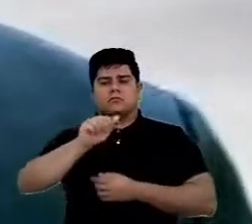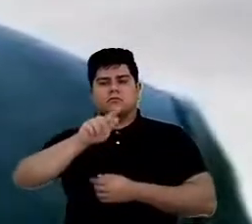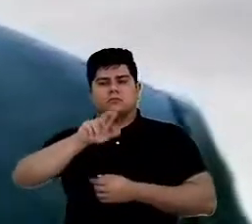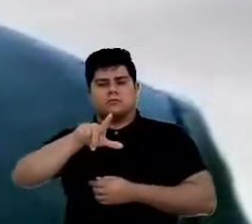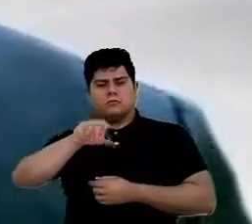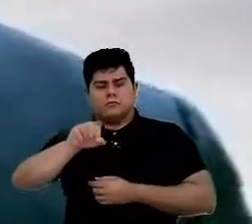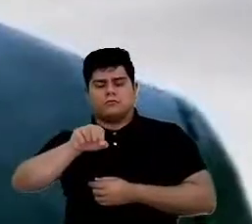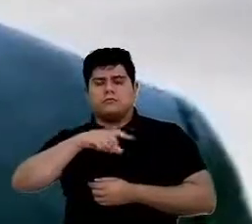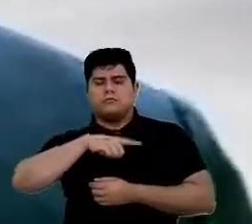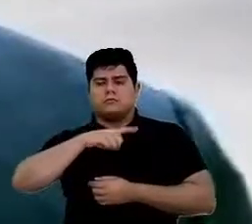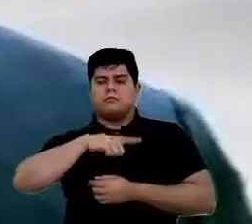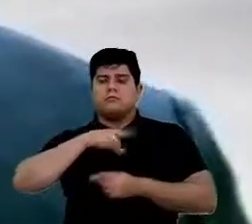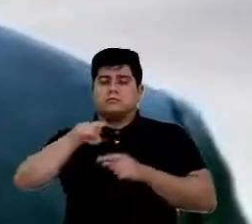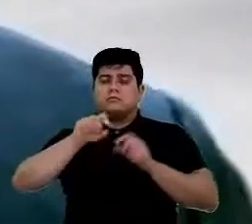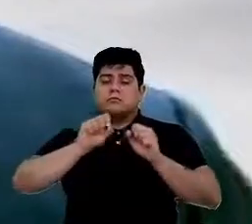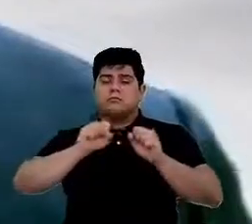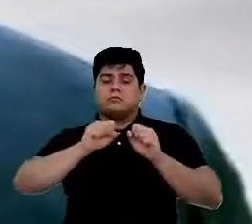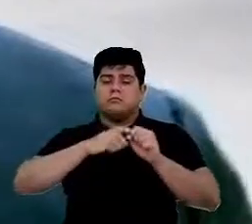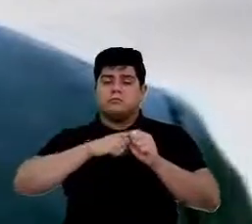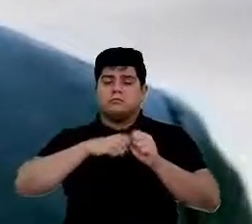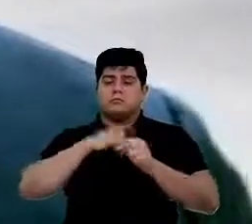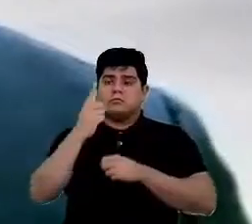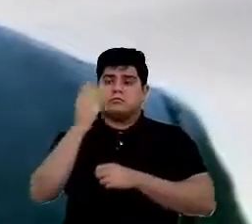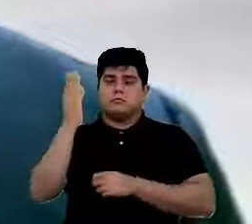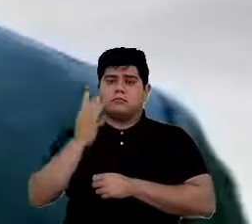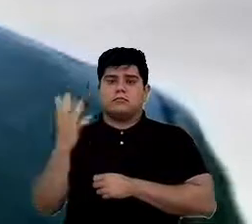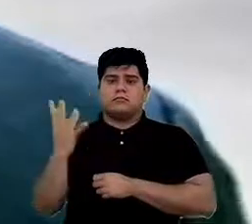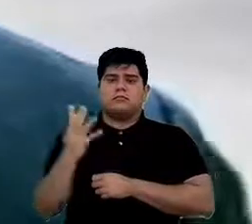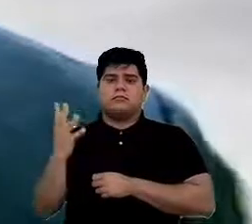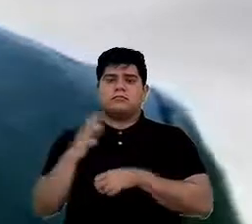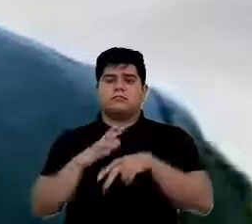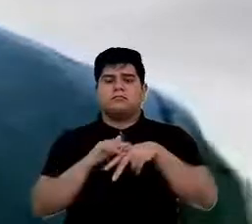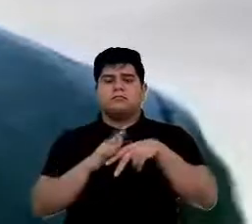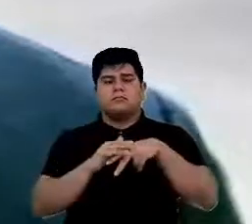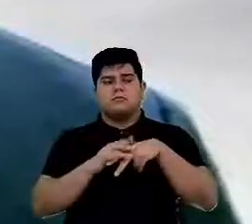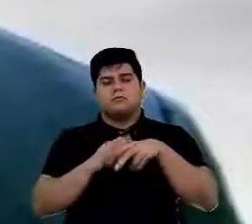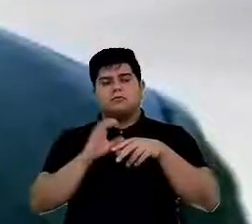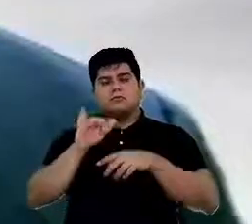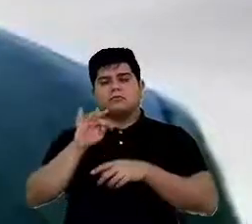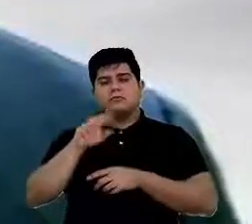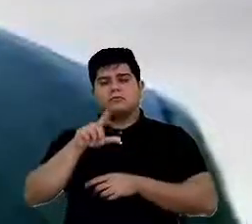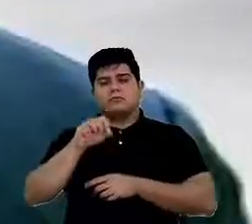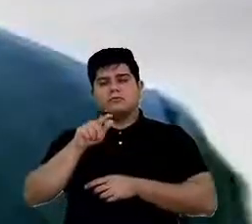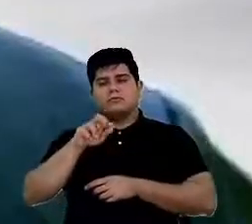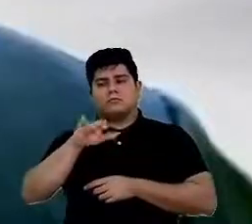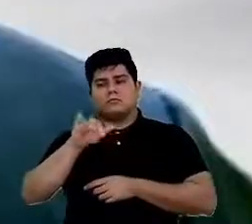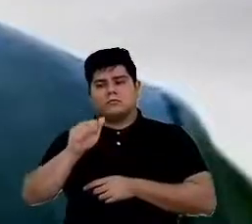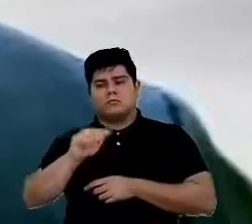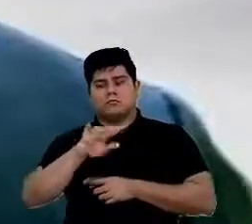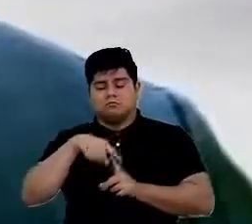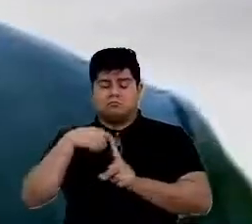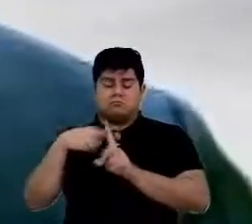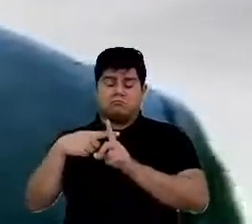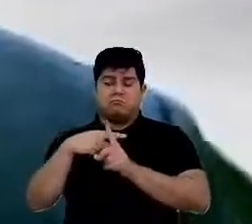monoclonal, você pode ter até 1/4 dos pacientes com a cintilografia com pirofosfato positivo.